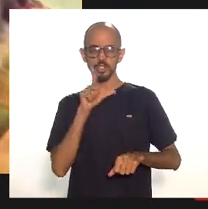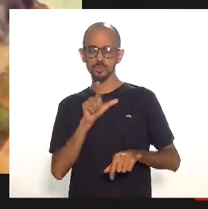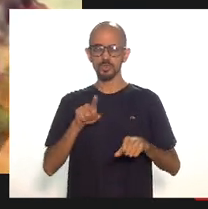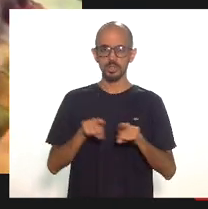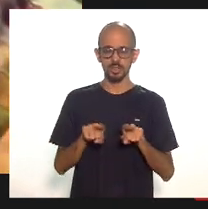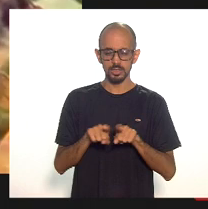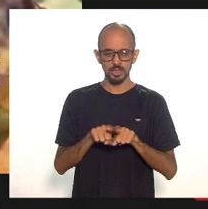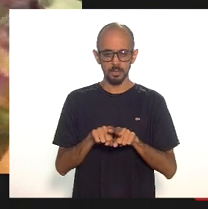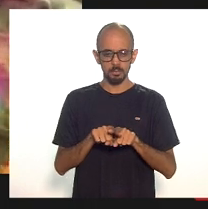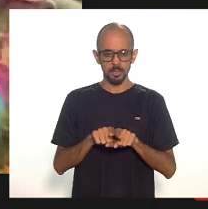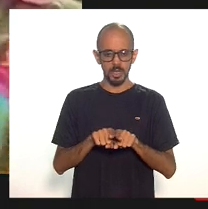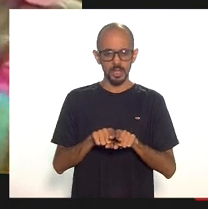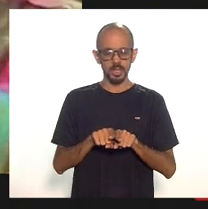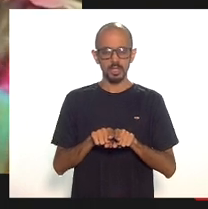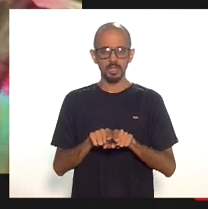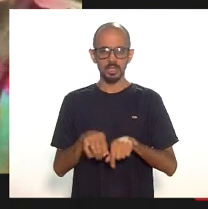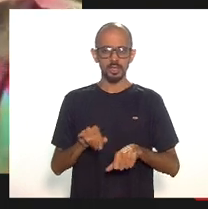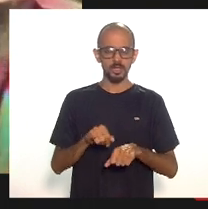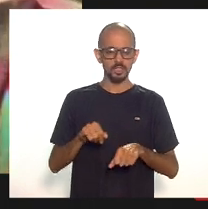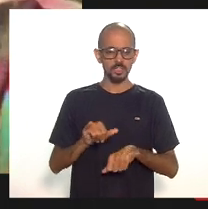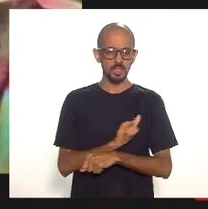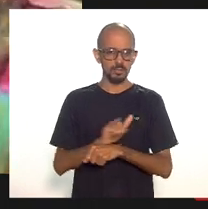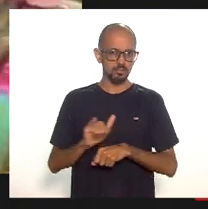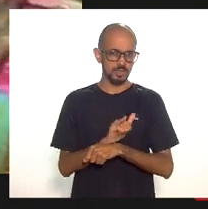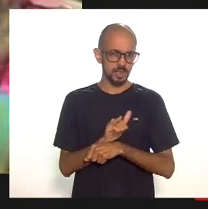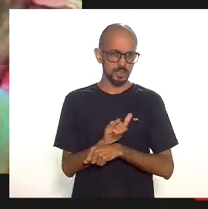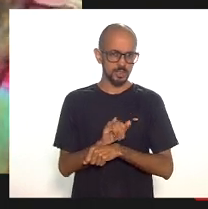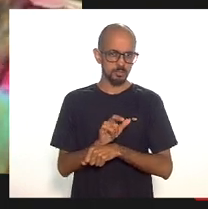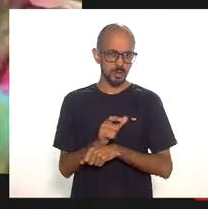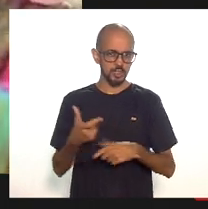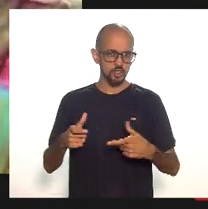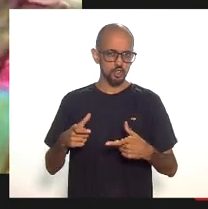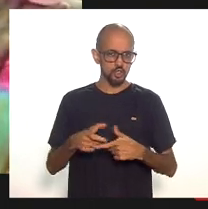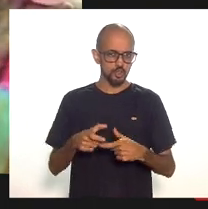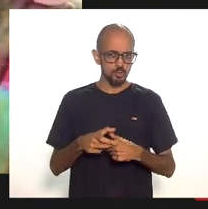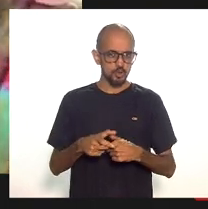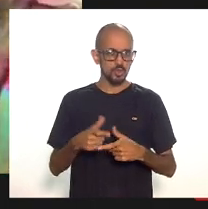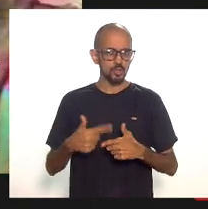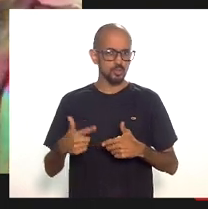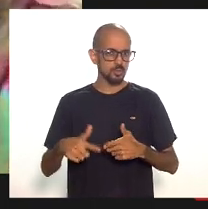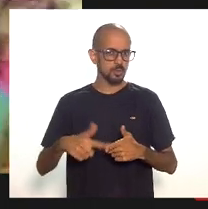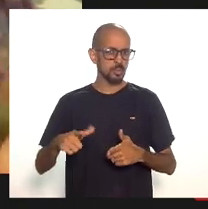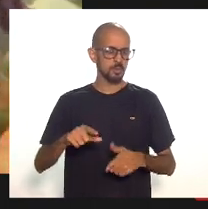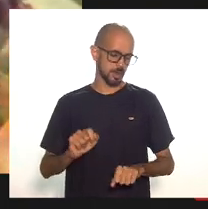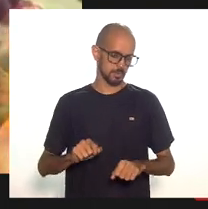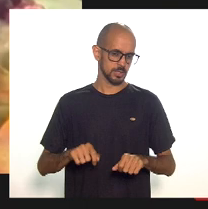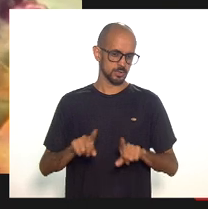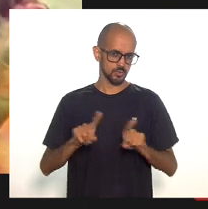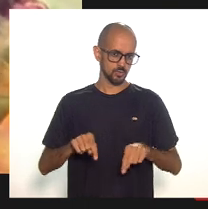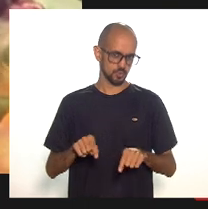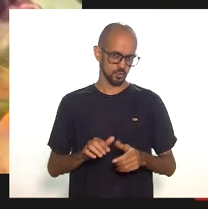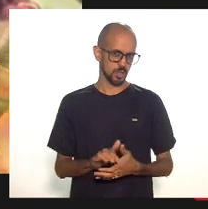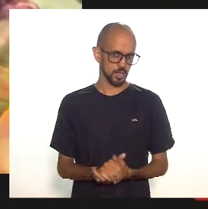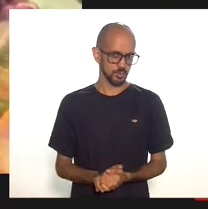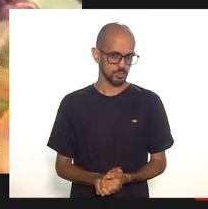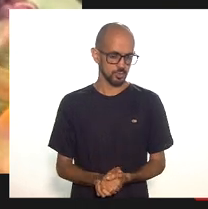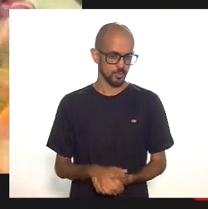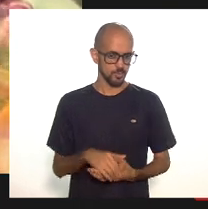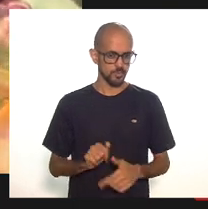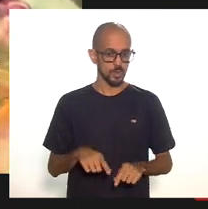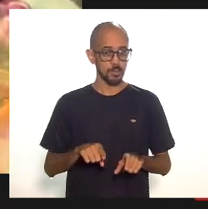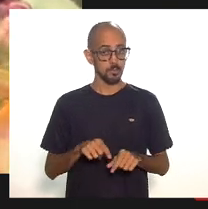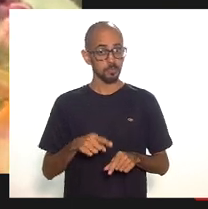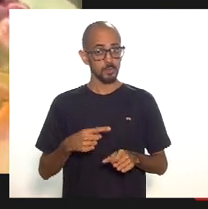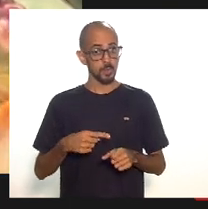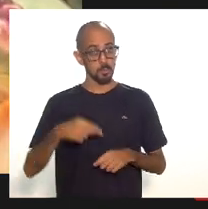consiga, pelo menos, minimizar a desvalorização que hoje se encontram esses servidores estaduais. Para o município